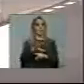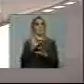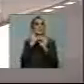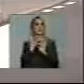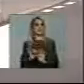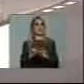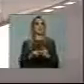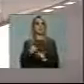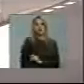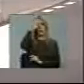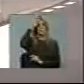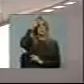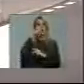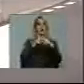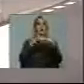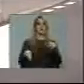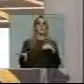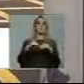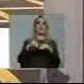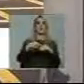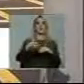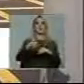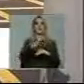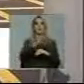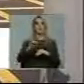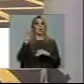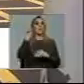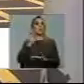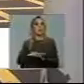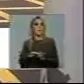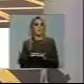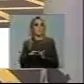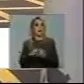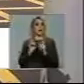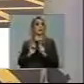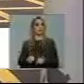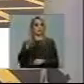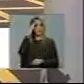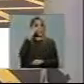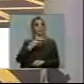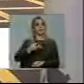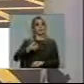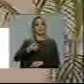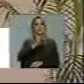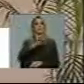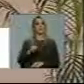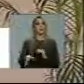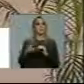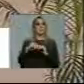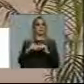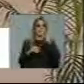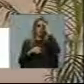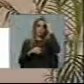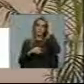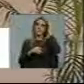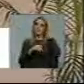forma. O Hospital de Braga custou mais 95% do valor que estava inicialmente previsto. Embora